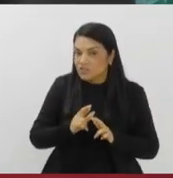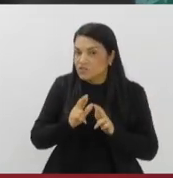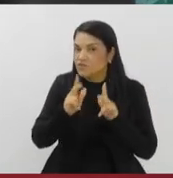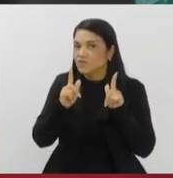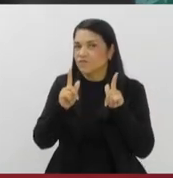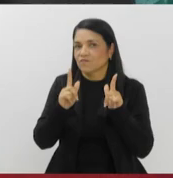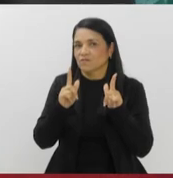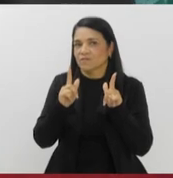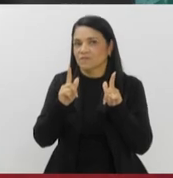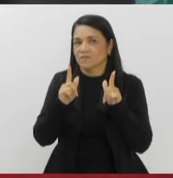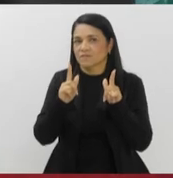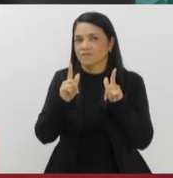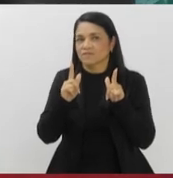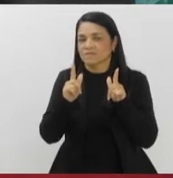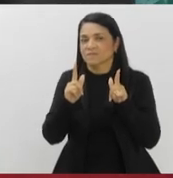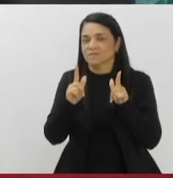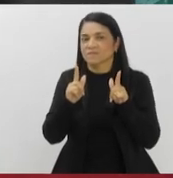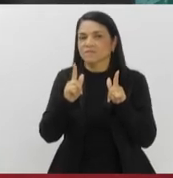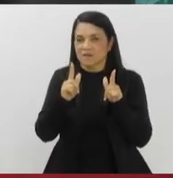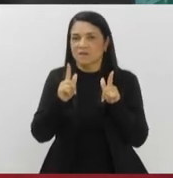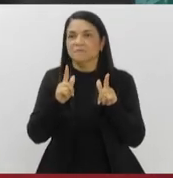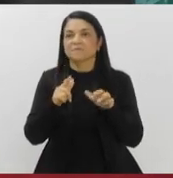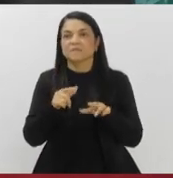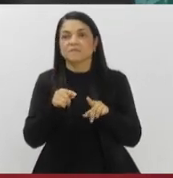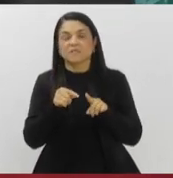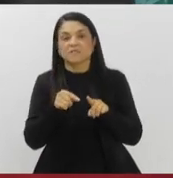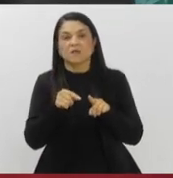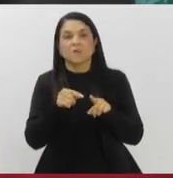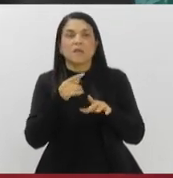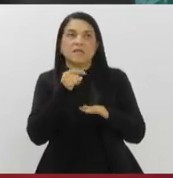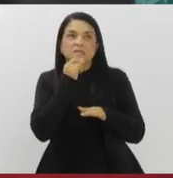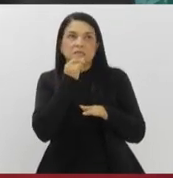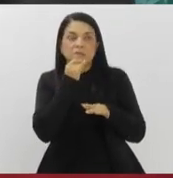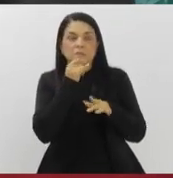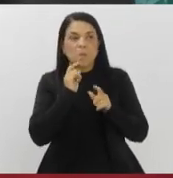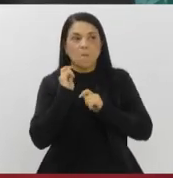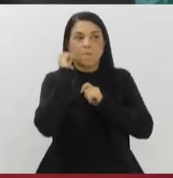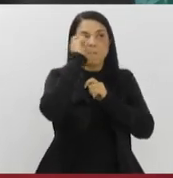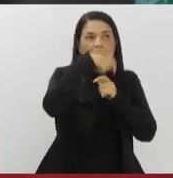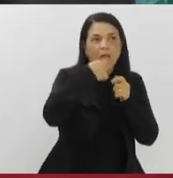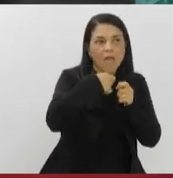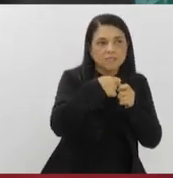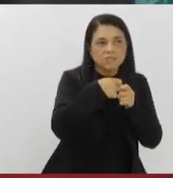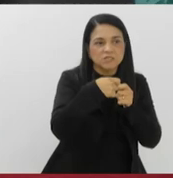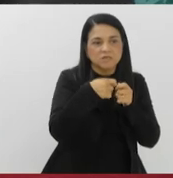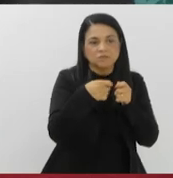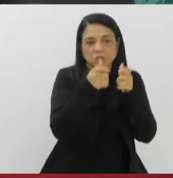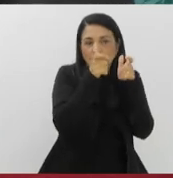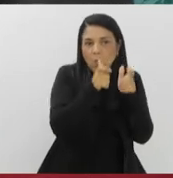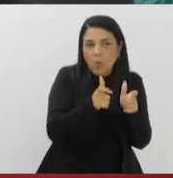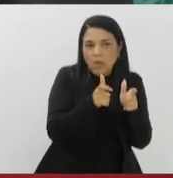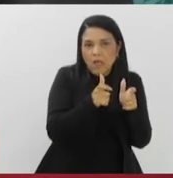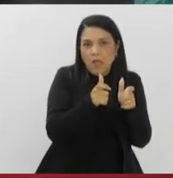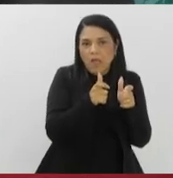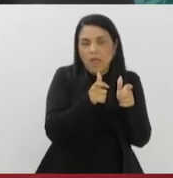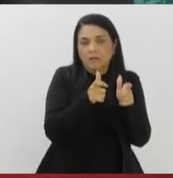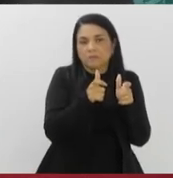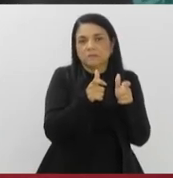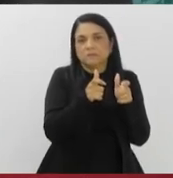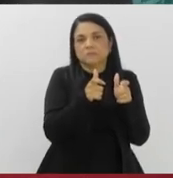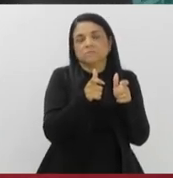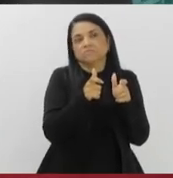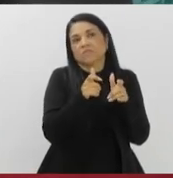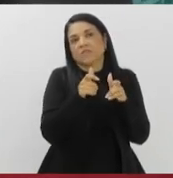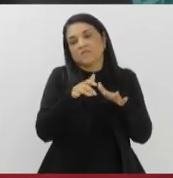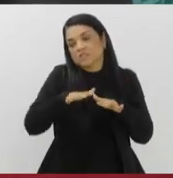né, de um plantio para uma pesca, de espaços de territórios numa